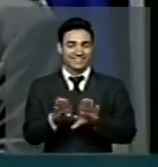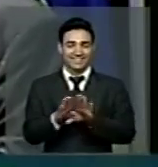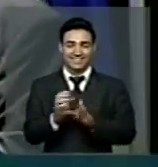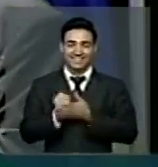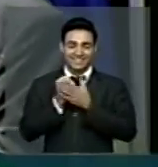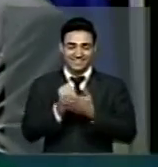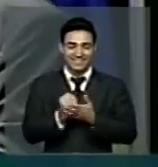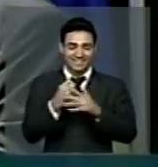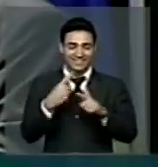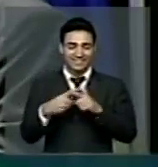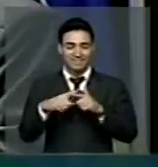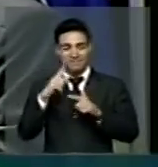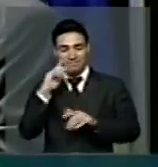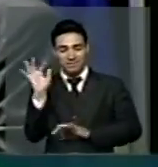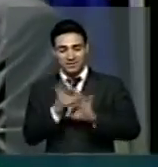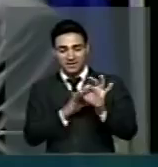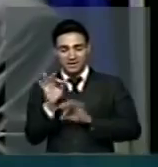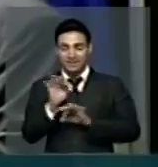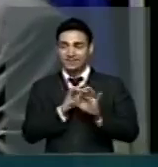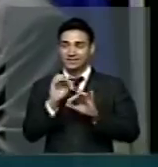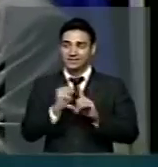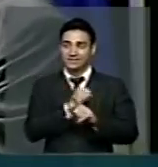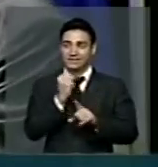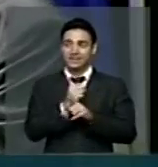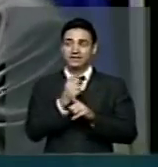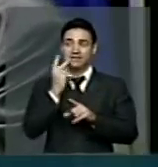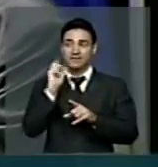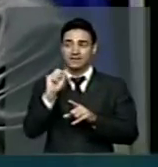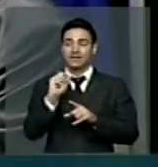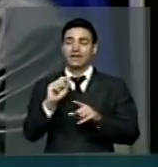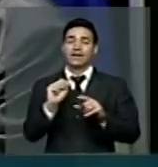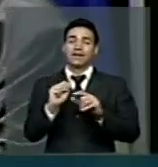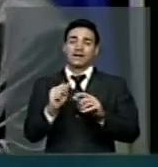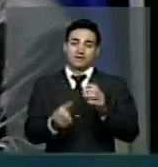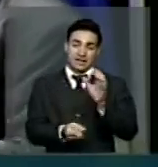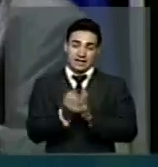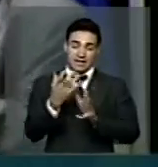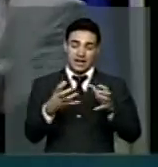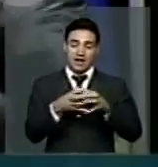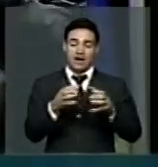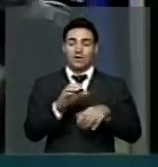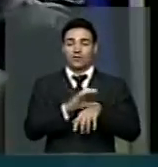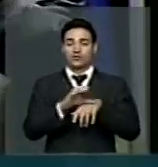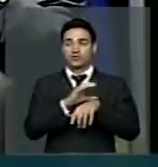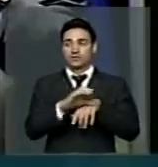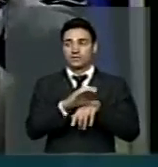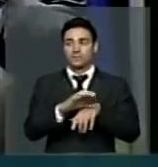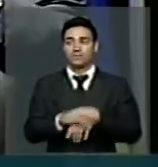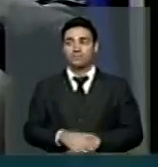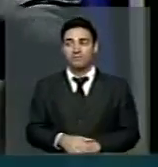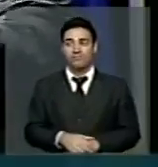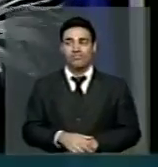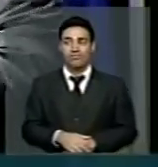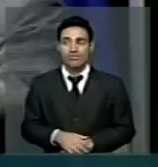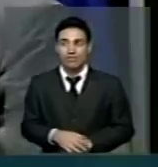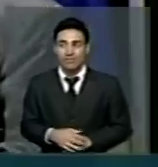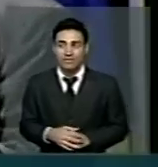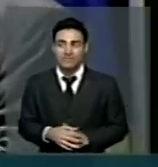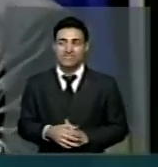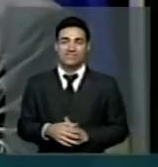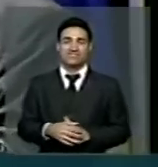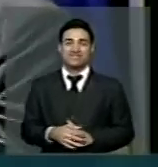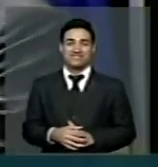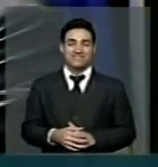e preparando a sociedade para a Assembleia Nacional Constituinte. São também alguns